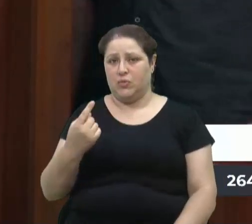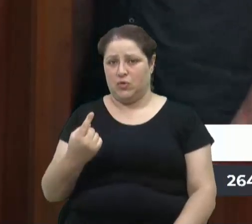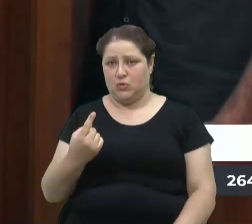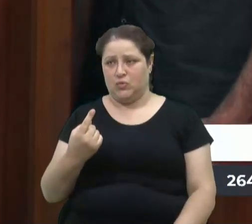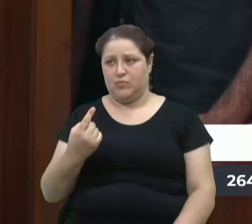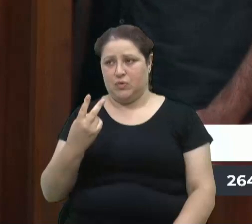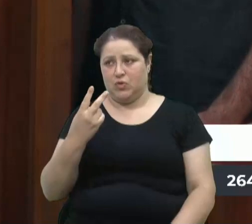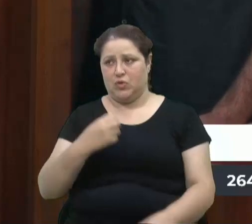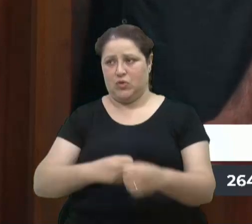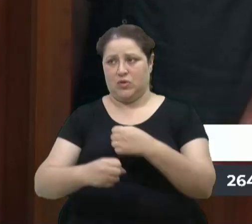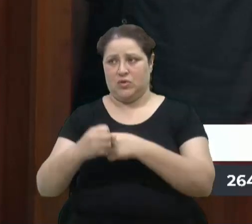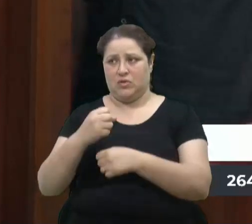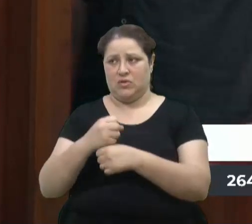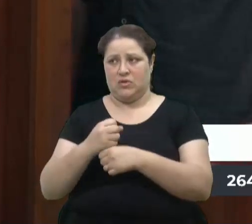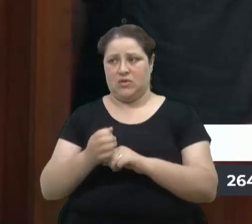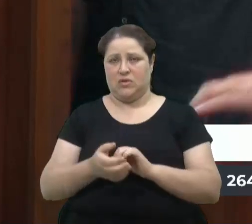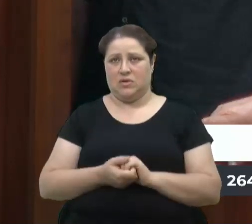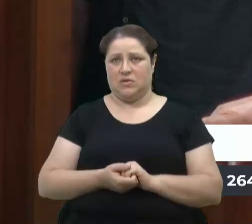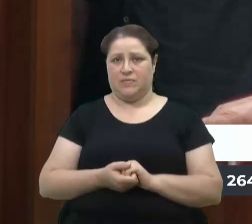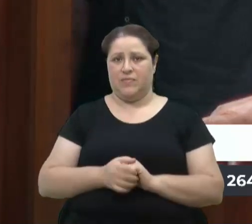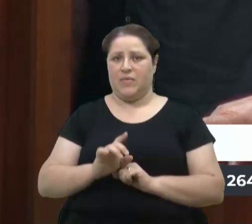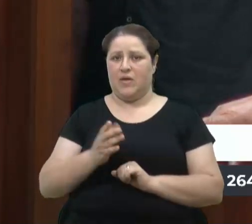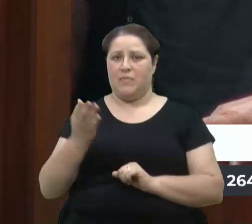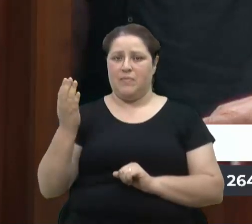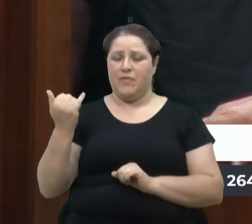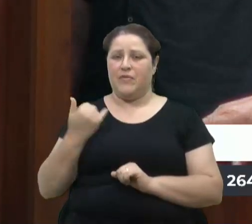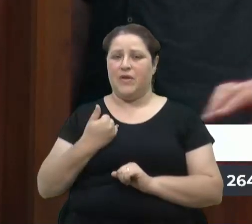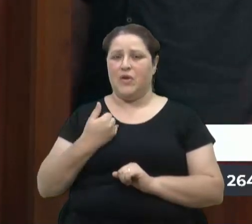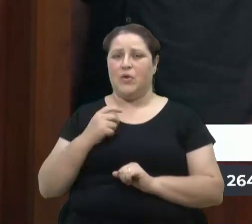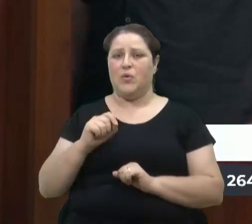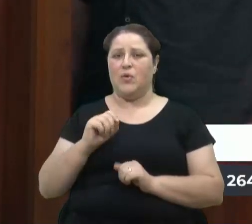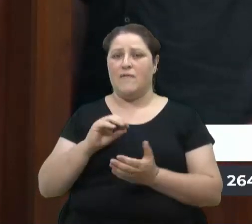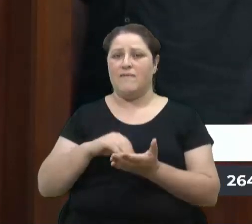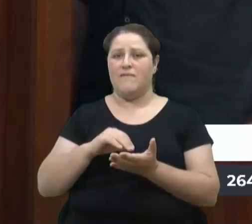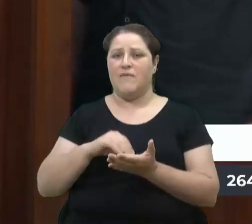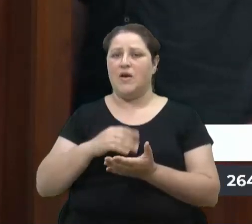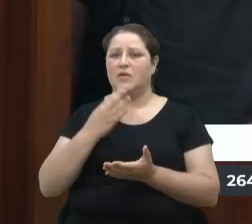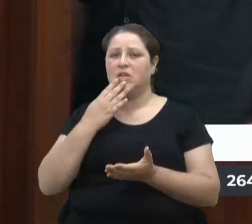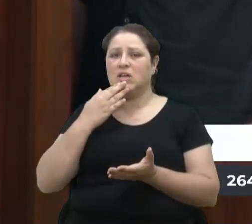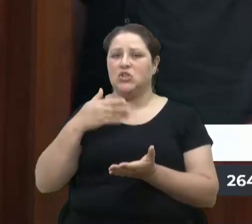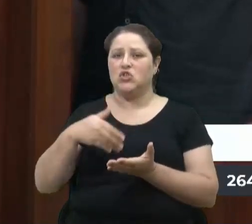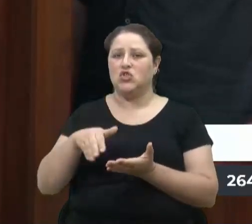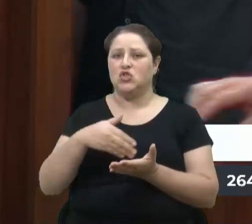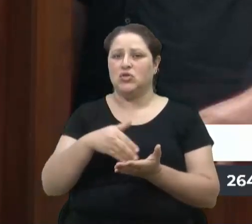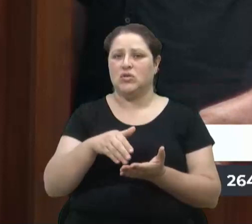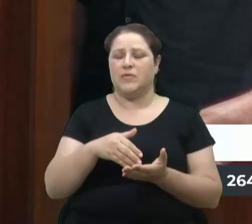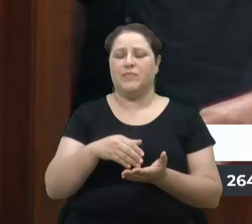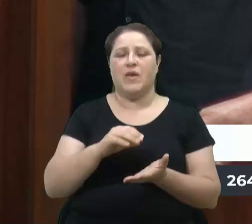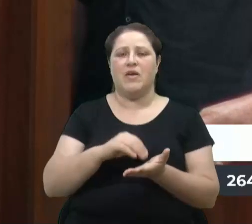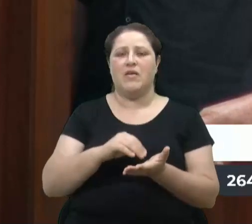nós? Faltava tinta. Faltava onde fixar as tartarugas.